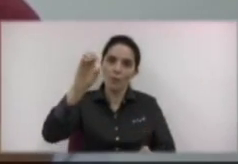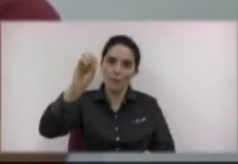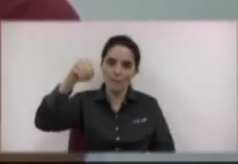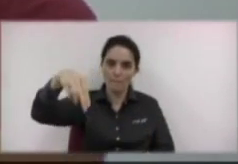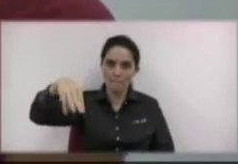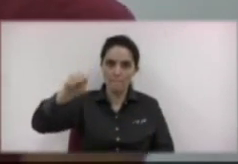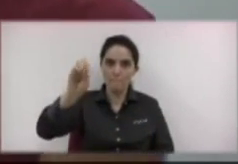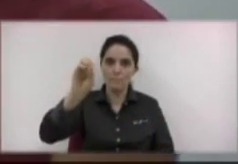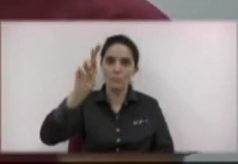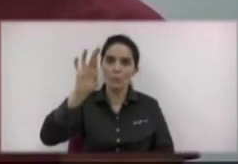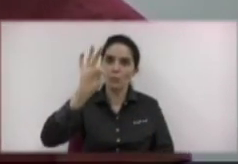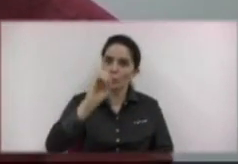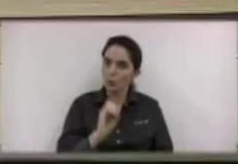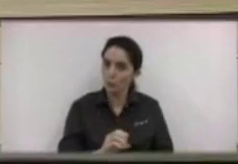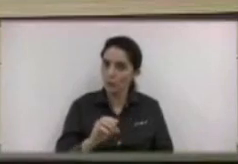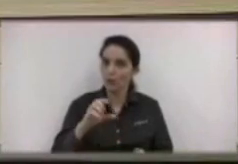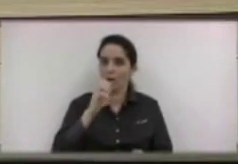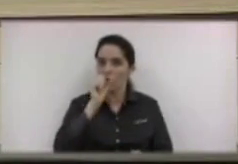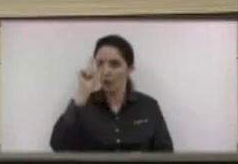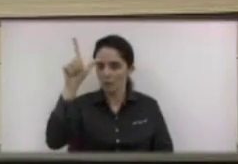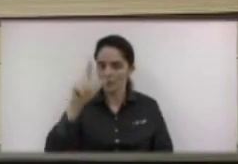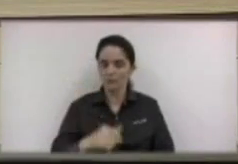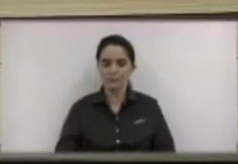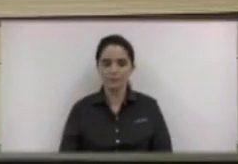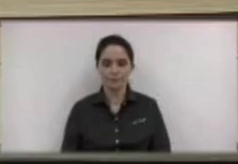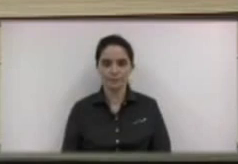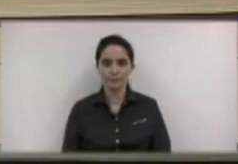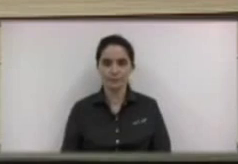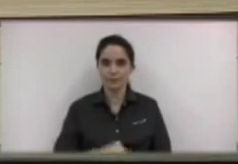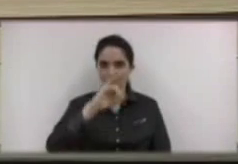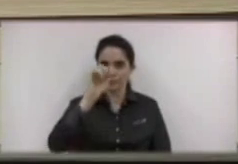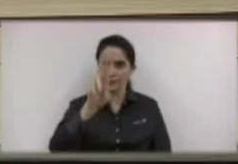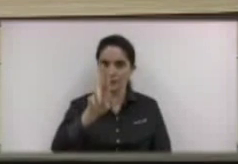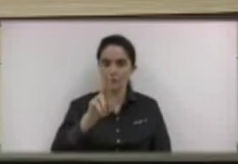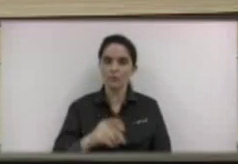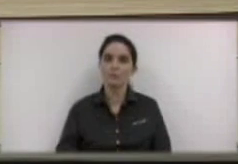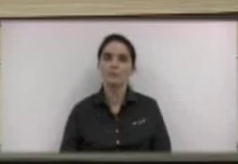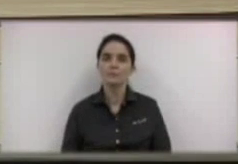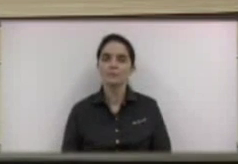de Limeira. Muito obrigado. Agora com a palavra o vereador Junegão.